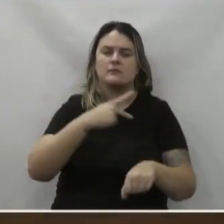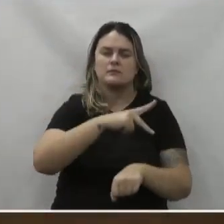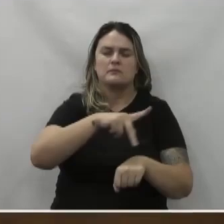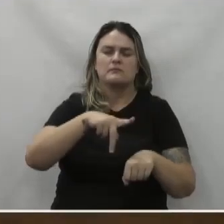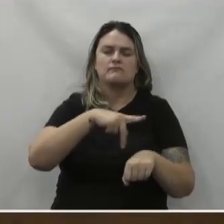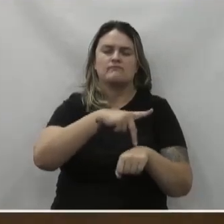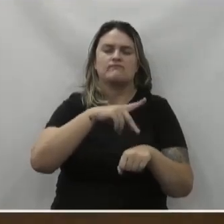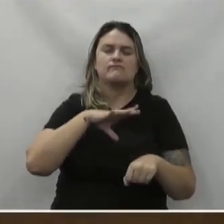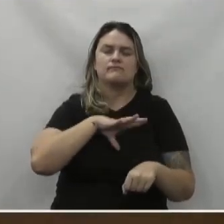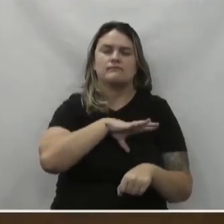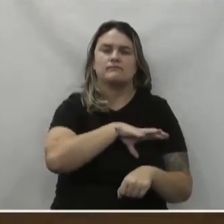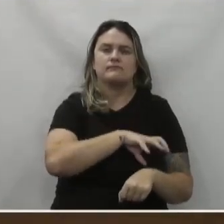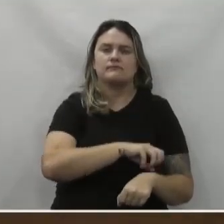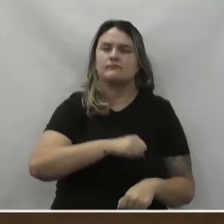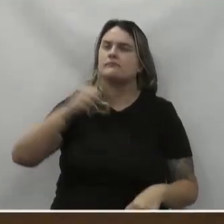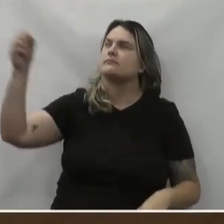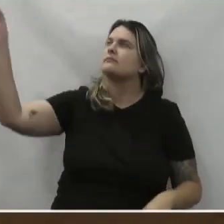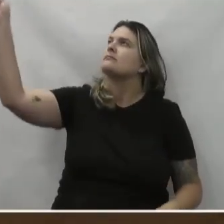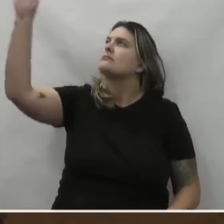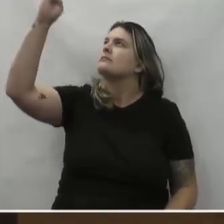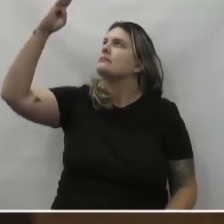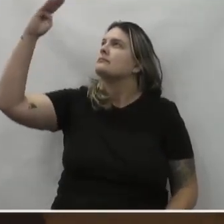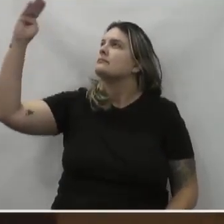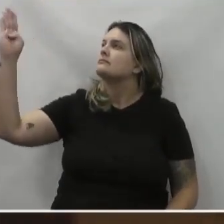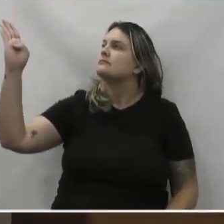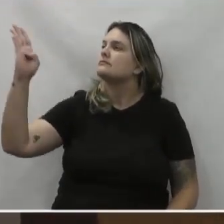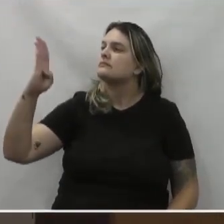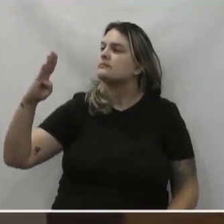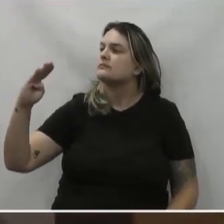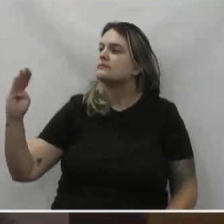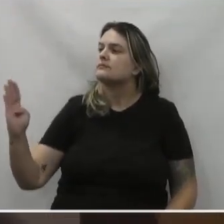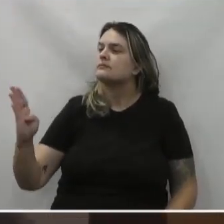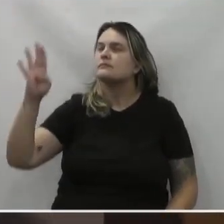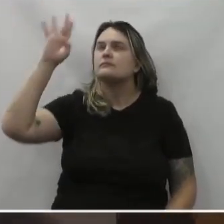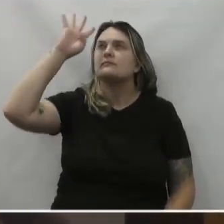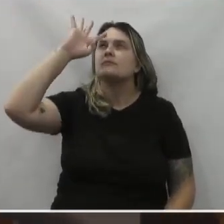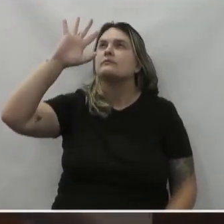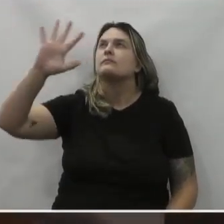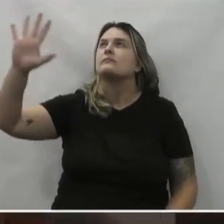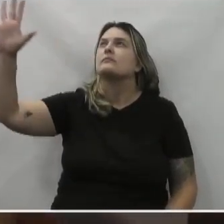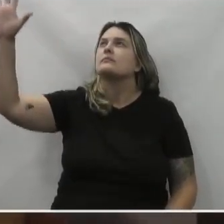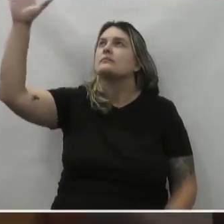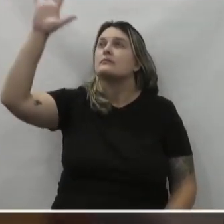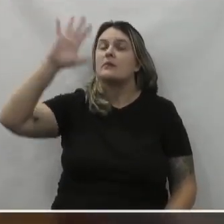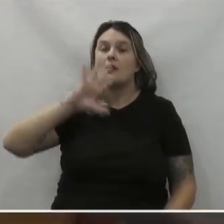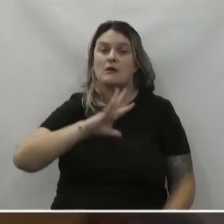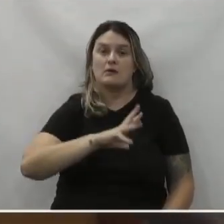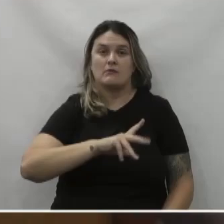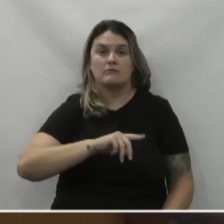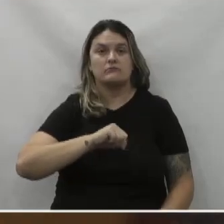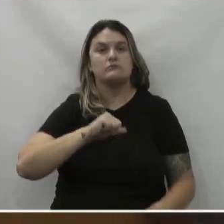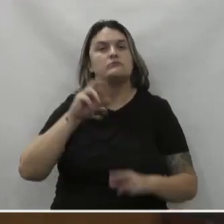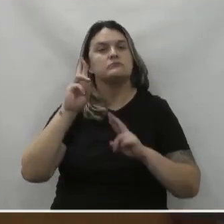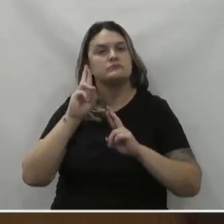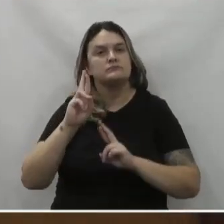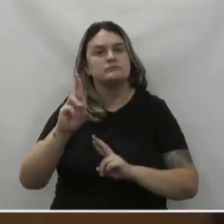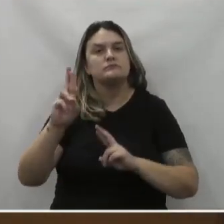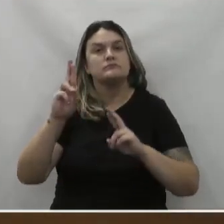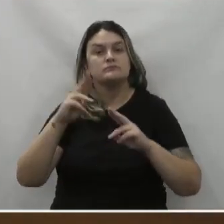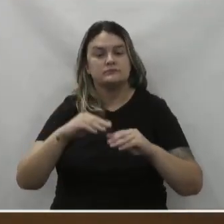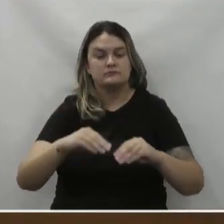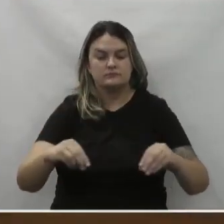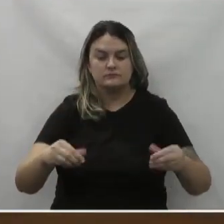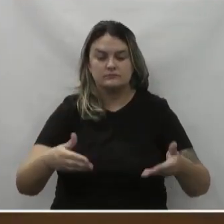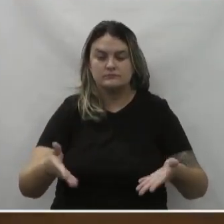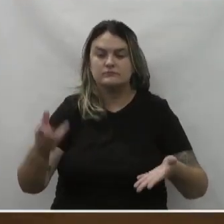amada, missão, Brasil, um sonho intenso, raio vívido, de amor e de